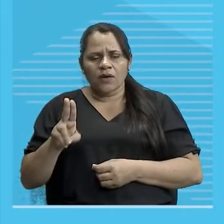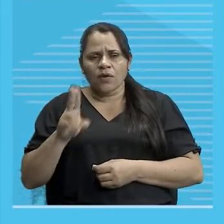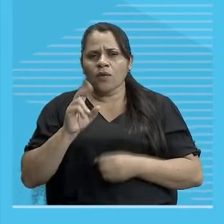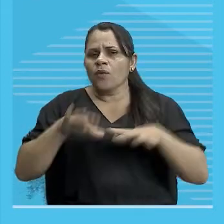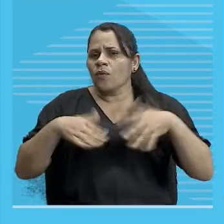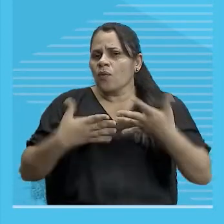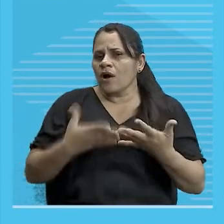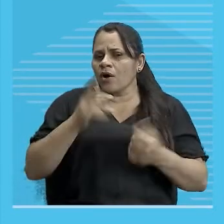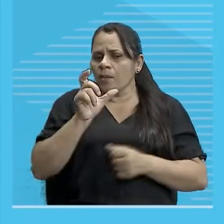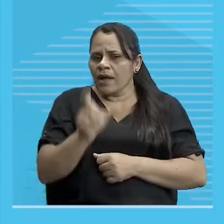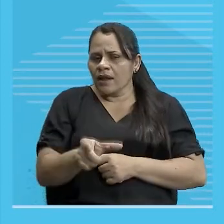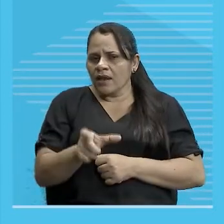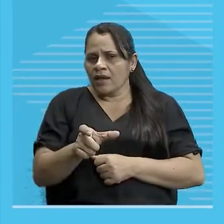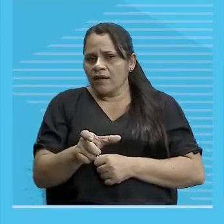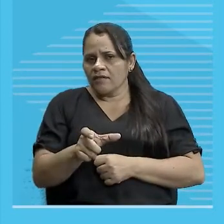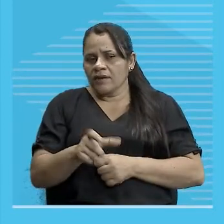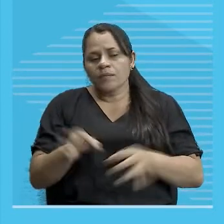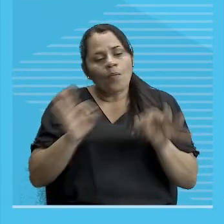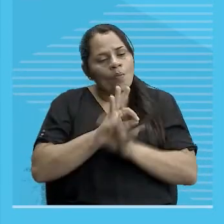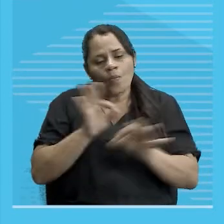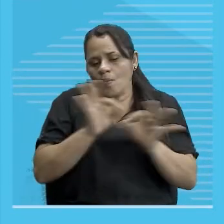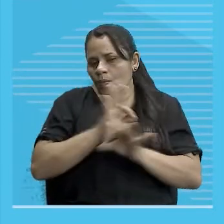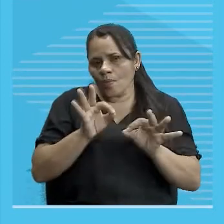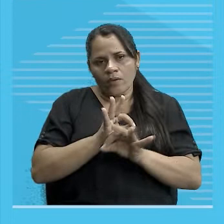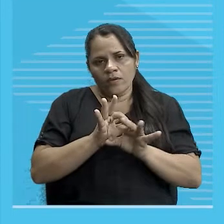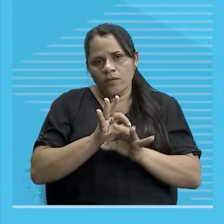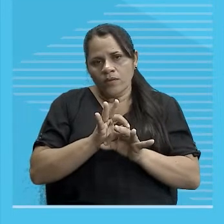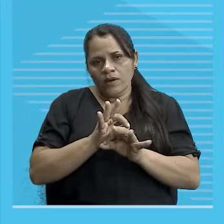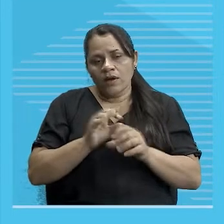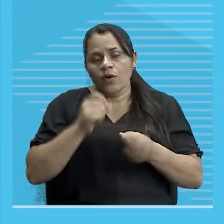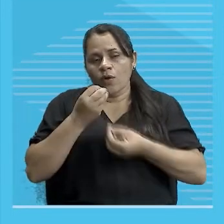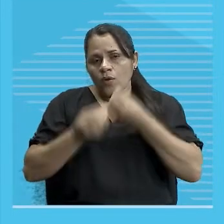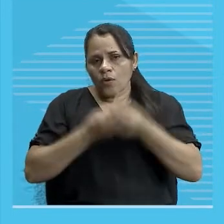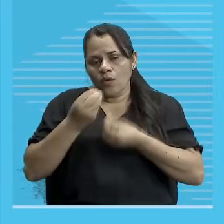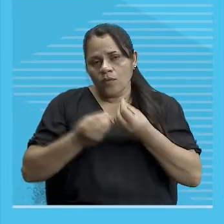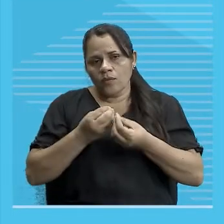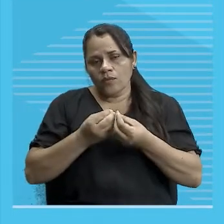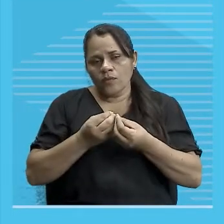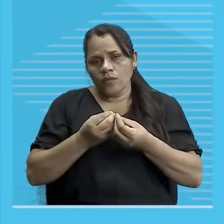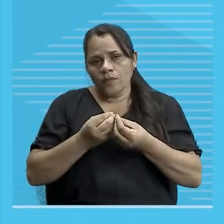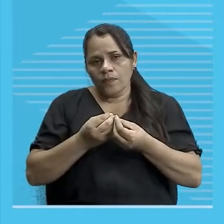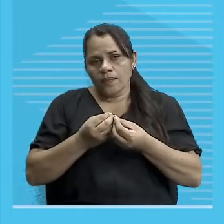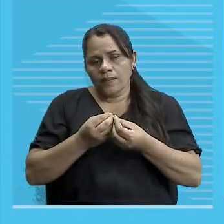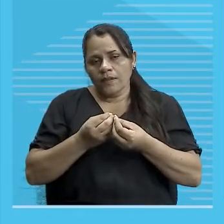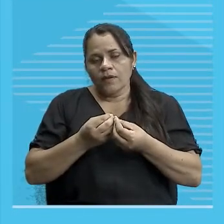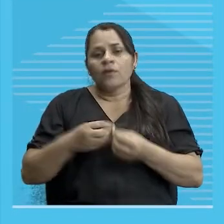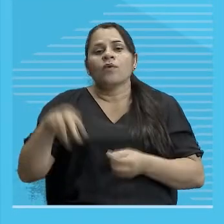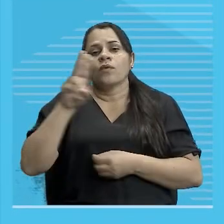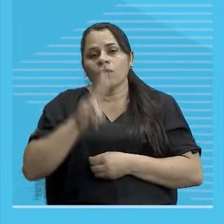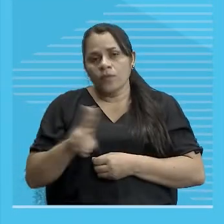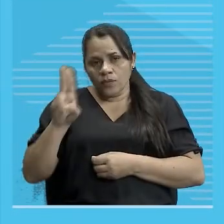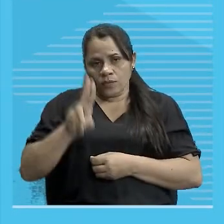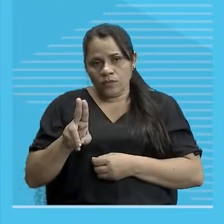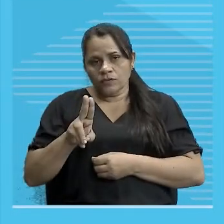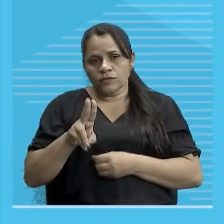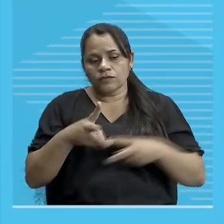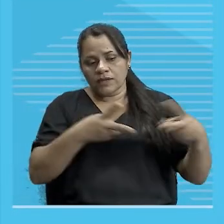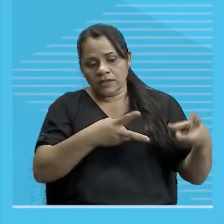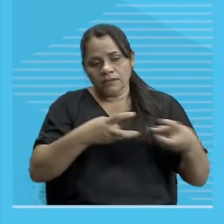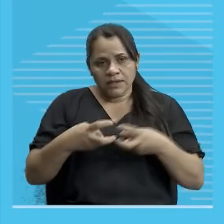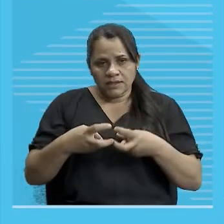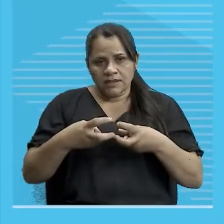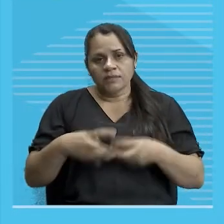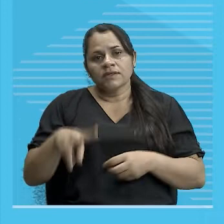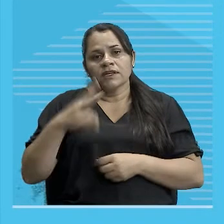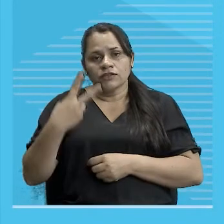Ou seja, é tão somente uma preposição, só uma das condições apareceu daquelas duas que a gente viu ainda agora, então não tem como se indicar